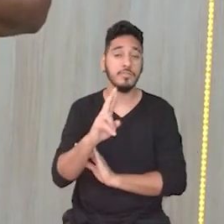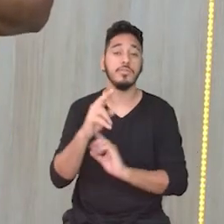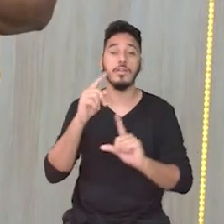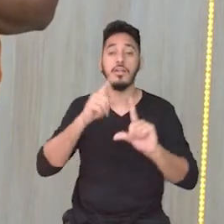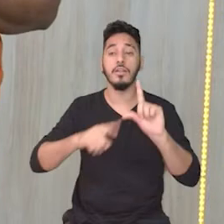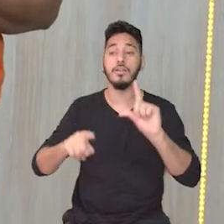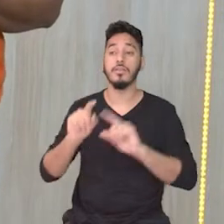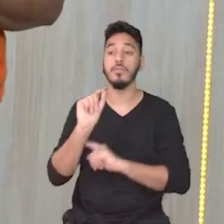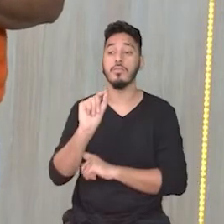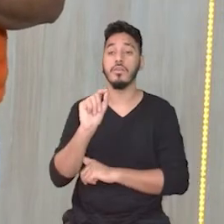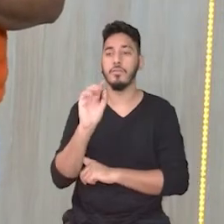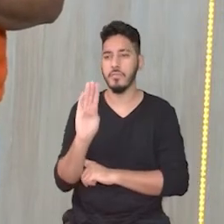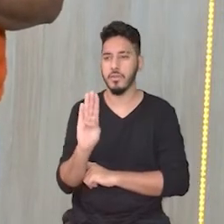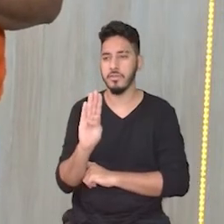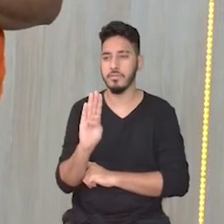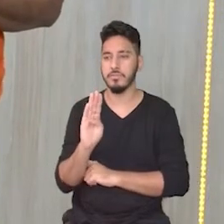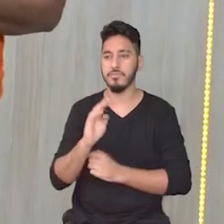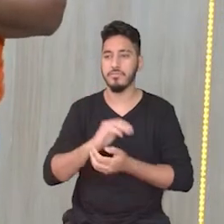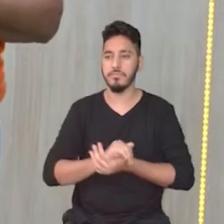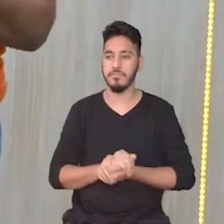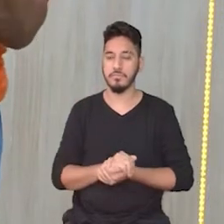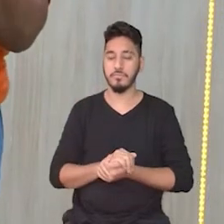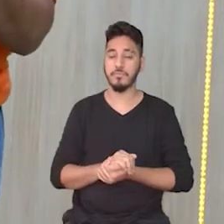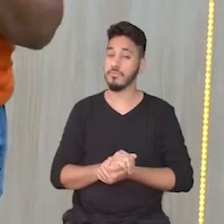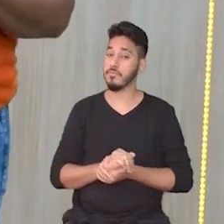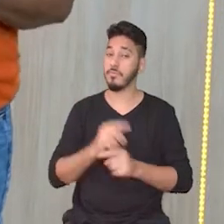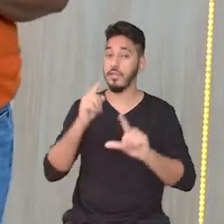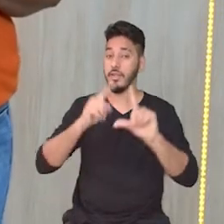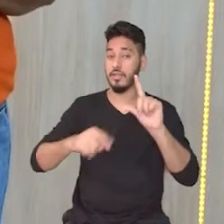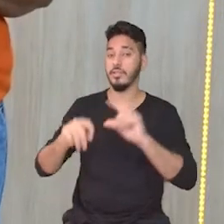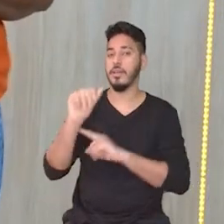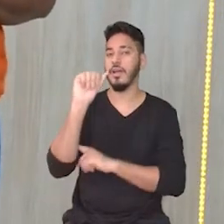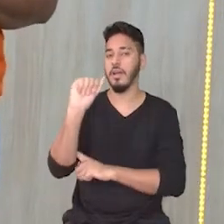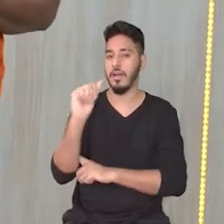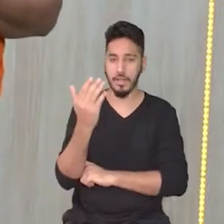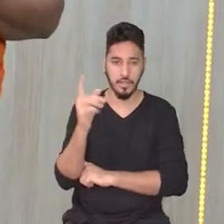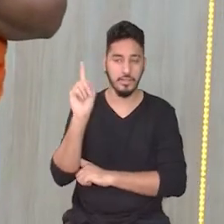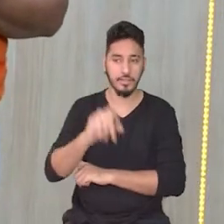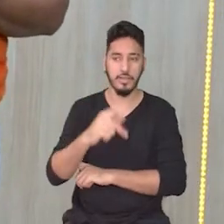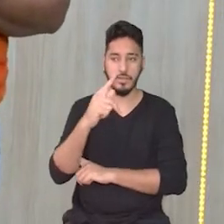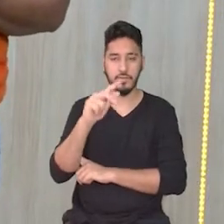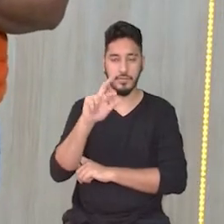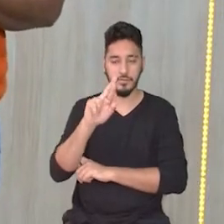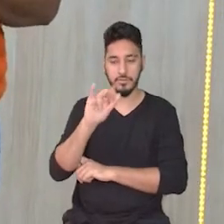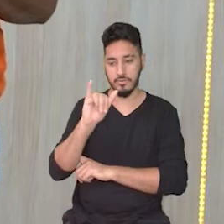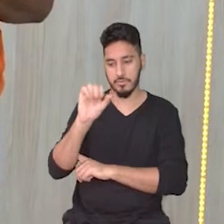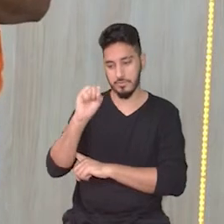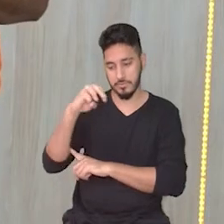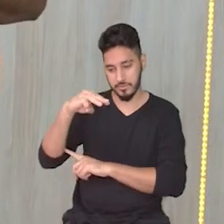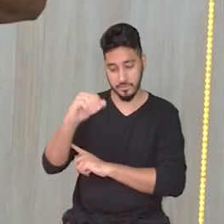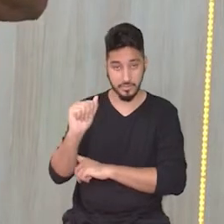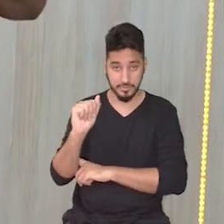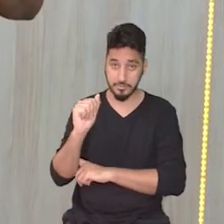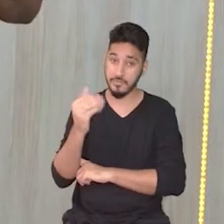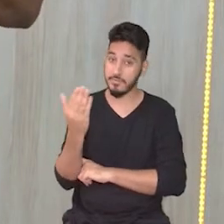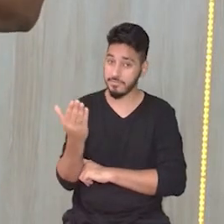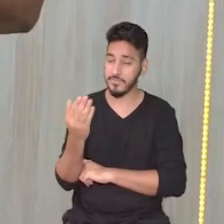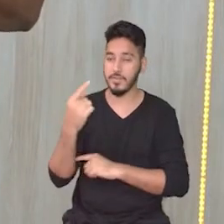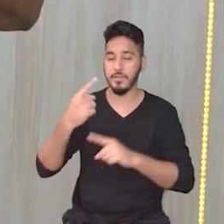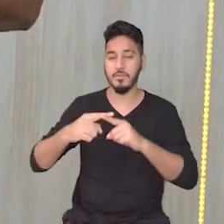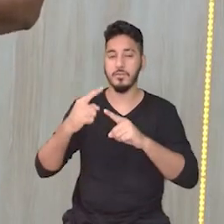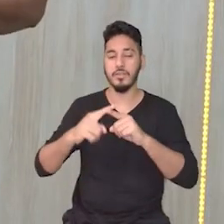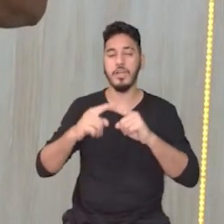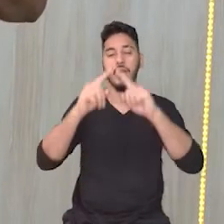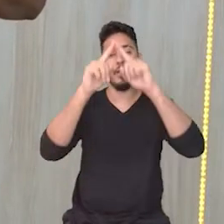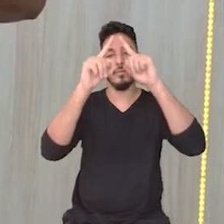seria a letra B, concordam? Aliás, seria a letra A, que é um prisma, não é? Porque a